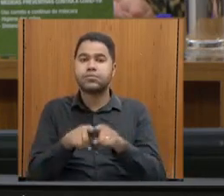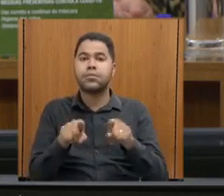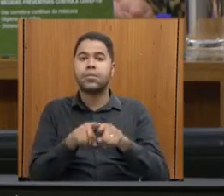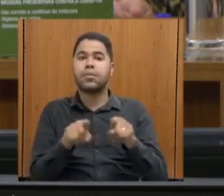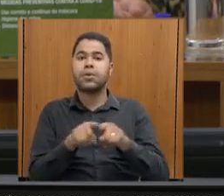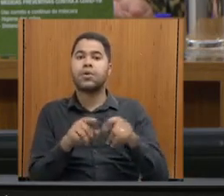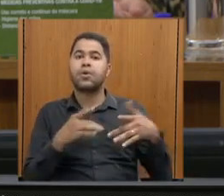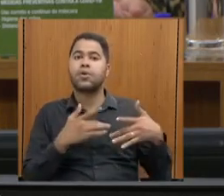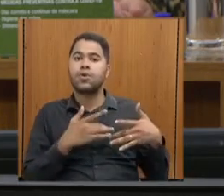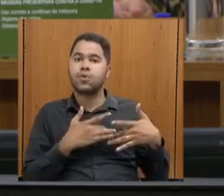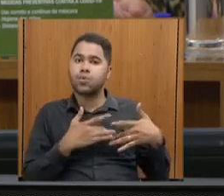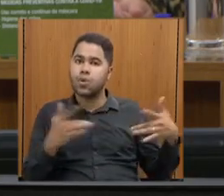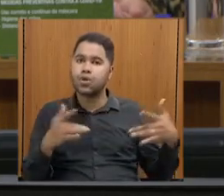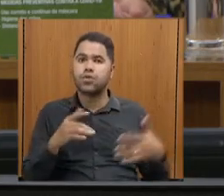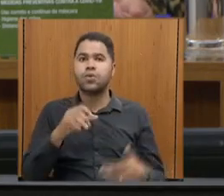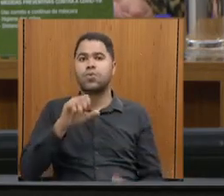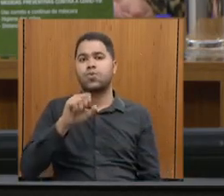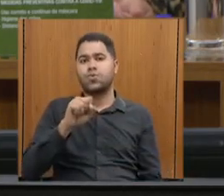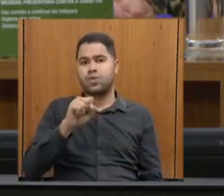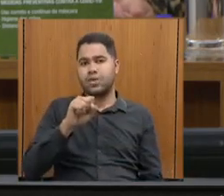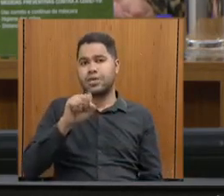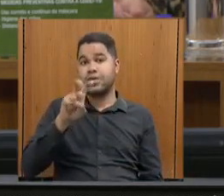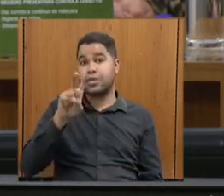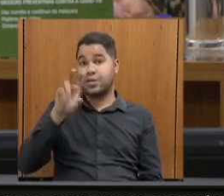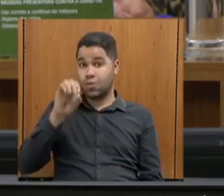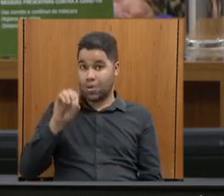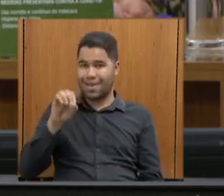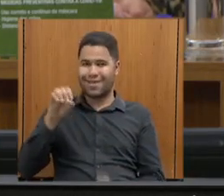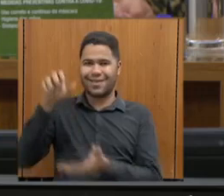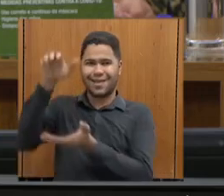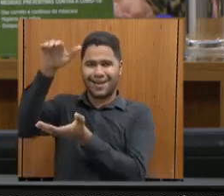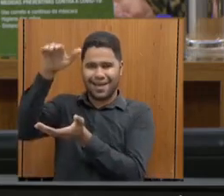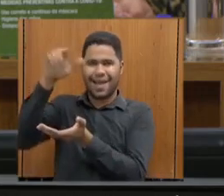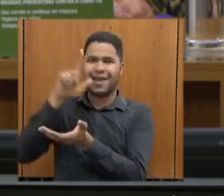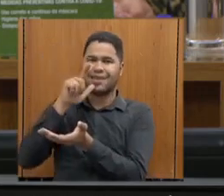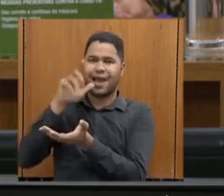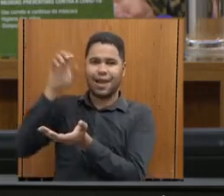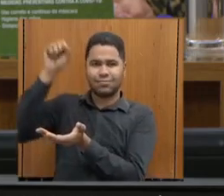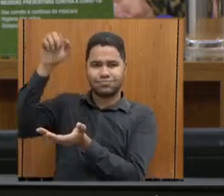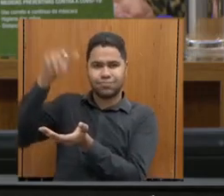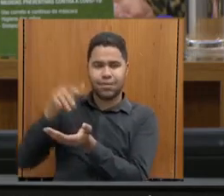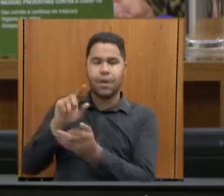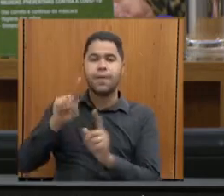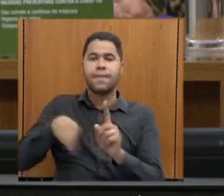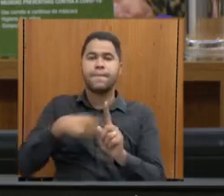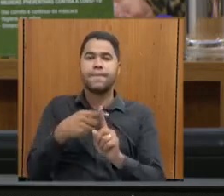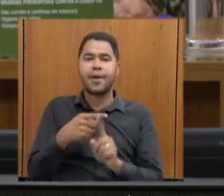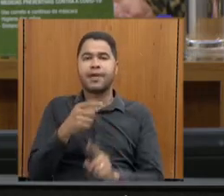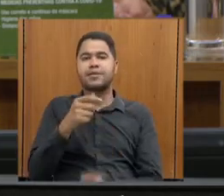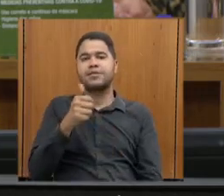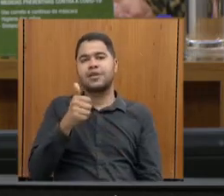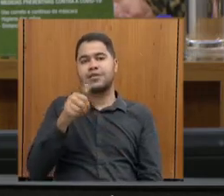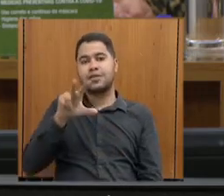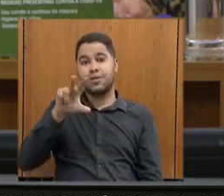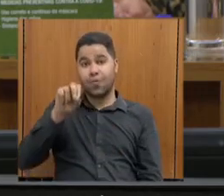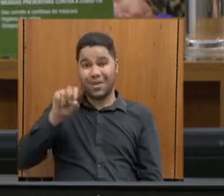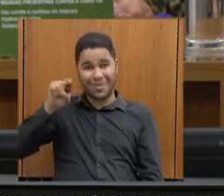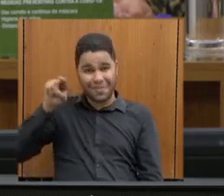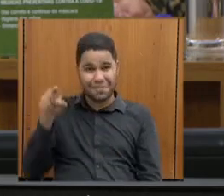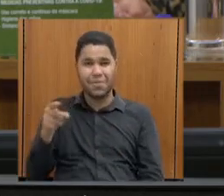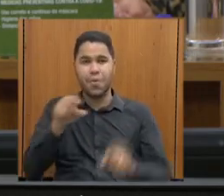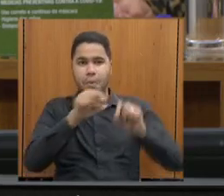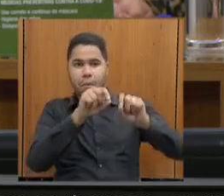doação de mais de 850 caixas d'água mais de 35 mil metros de tubos doados para